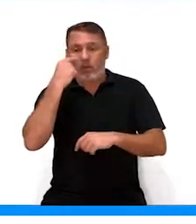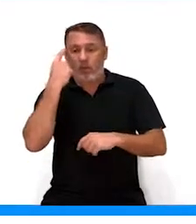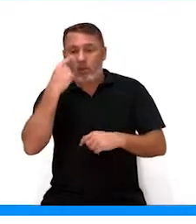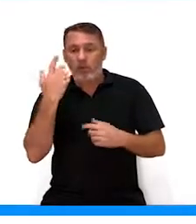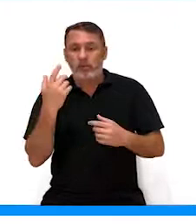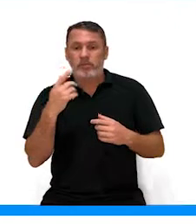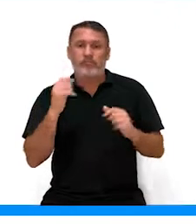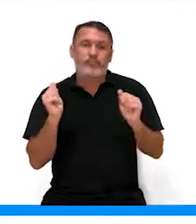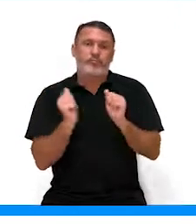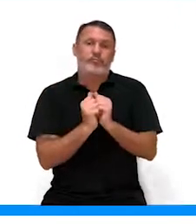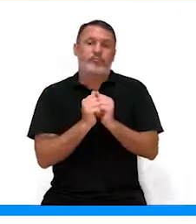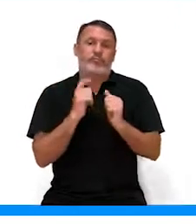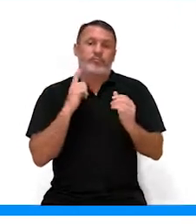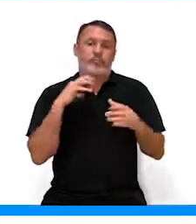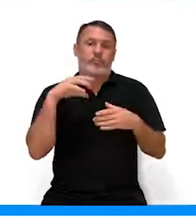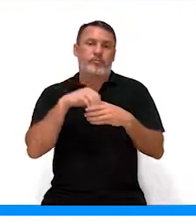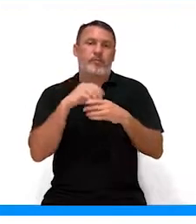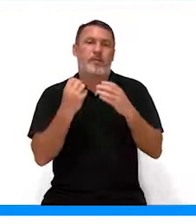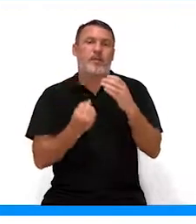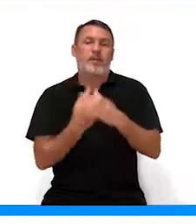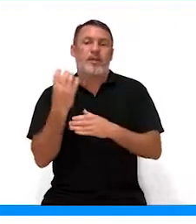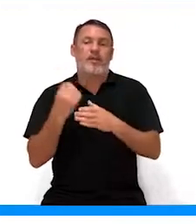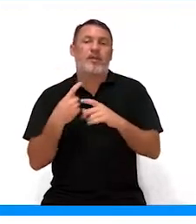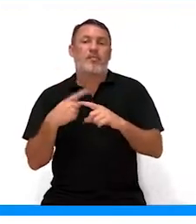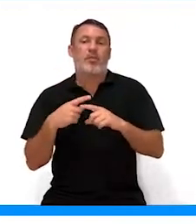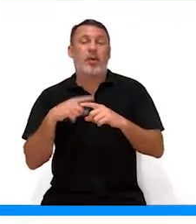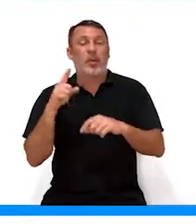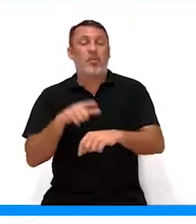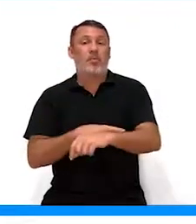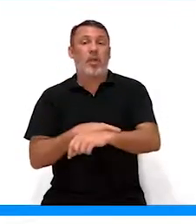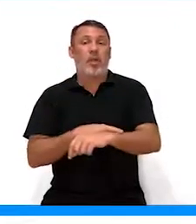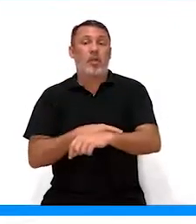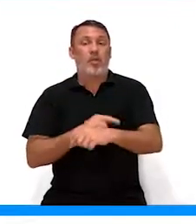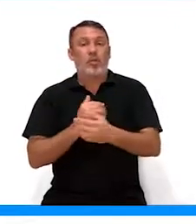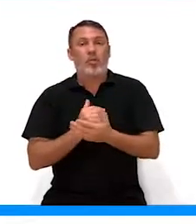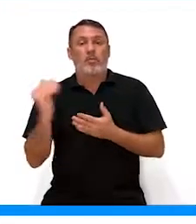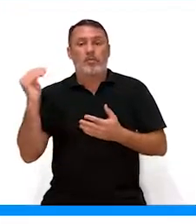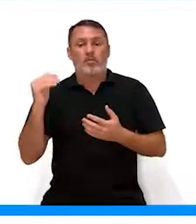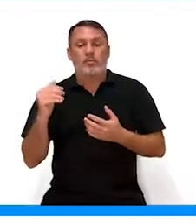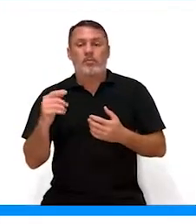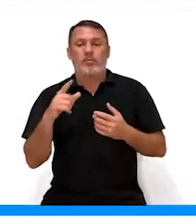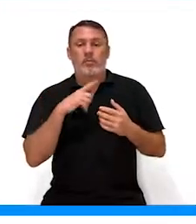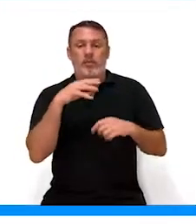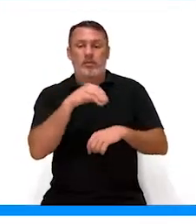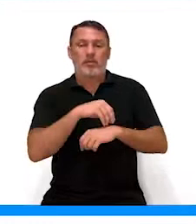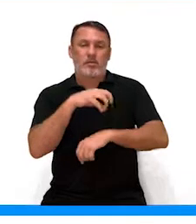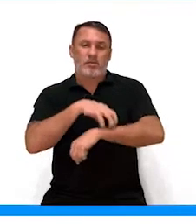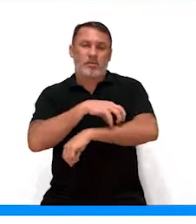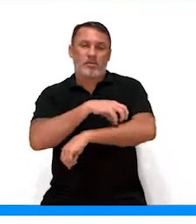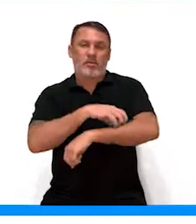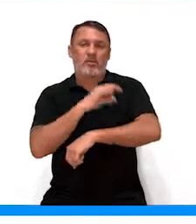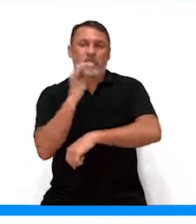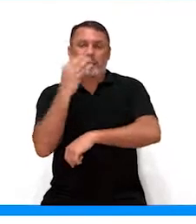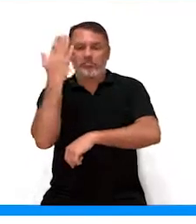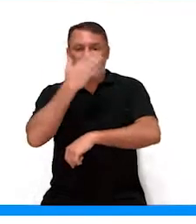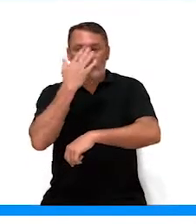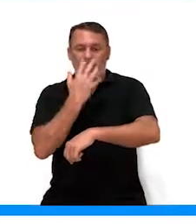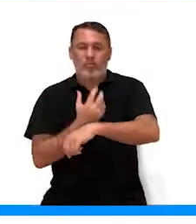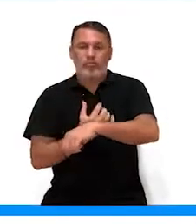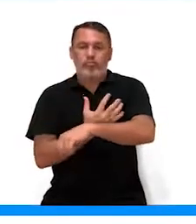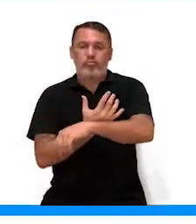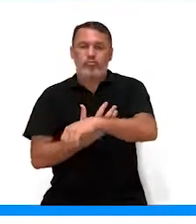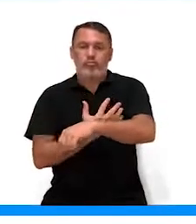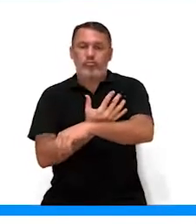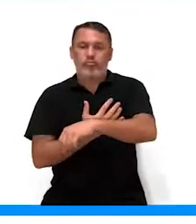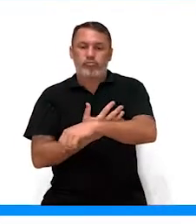né? São todos anexos que estão aderidos aí, que foram formados a partir da nossa pele. Neles a gente tem poros